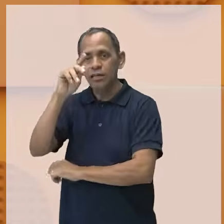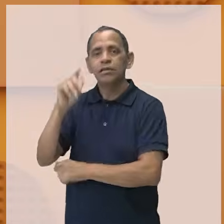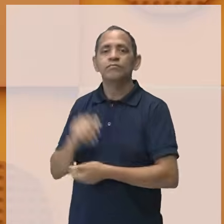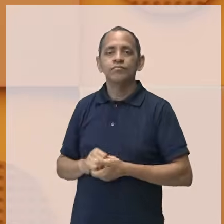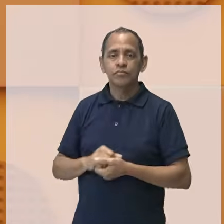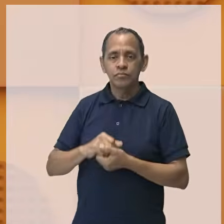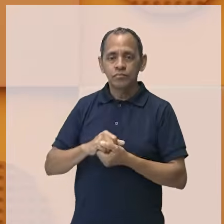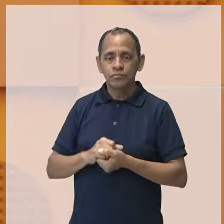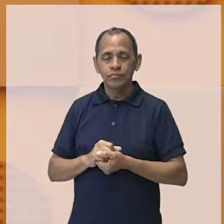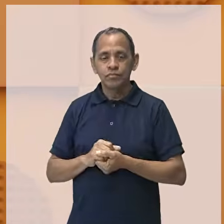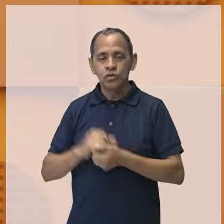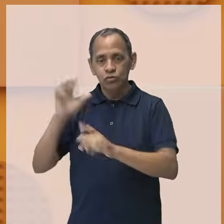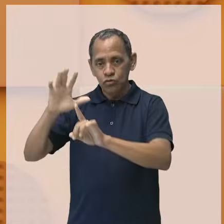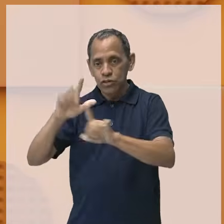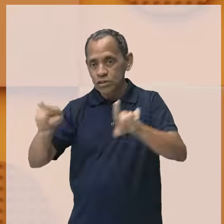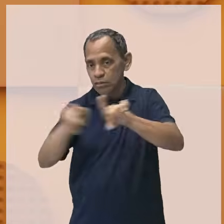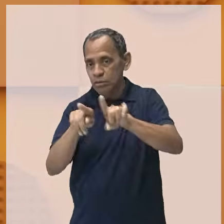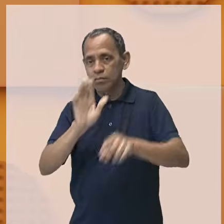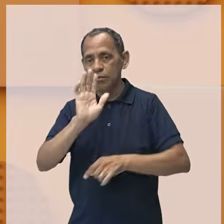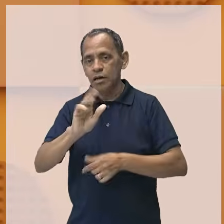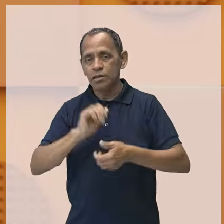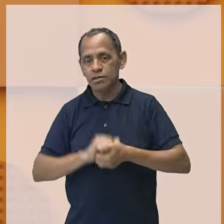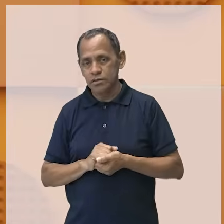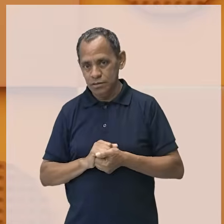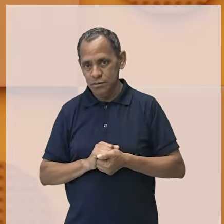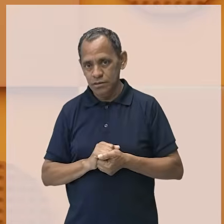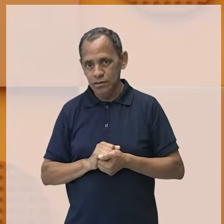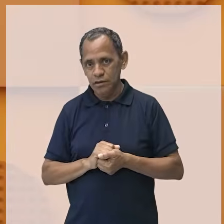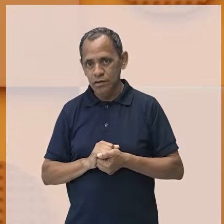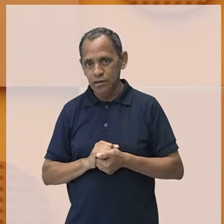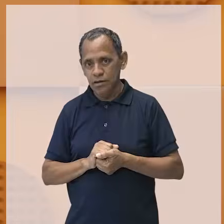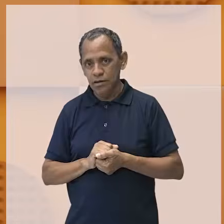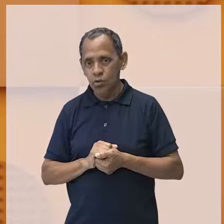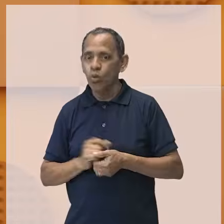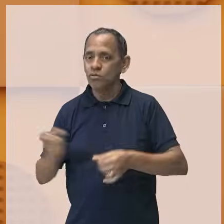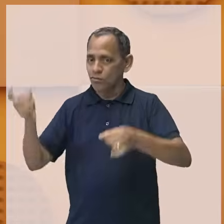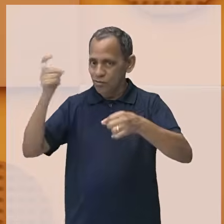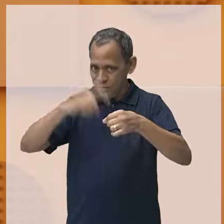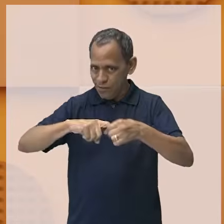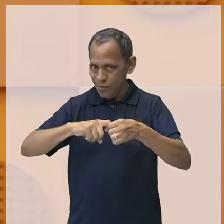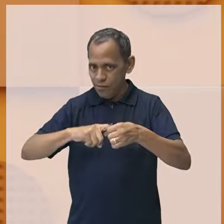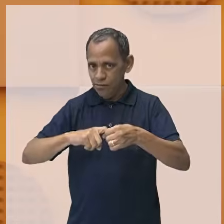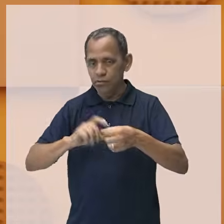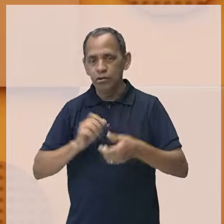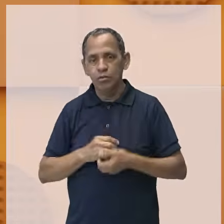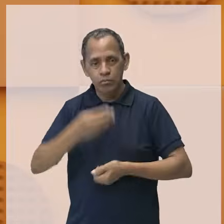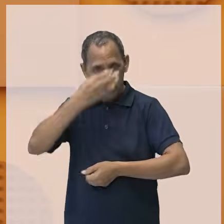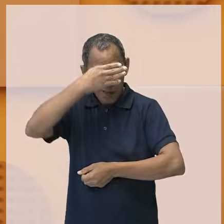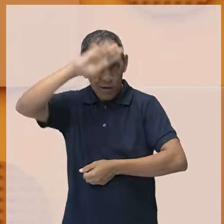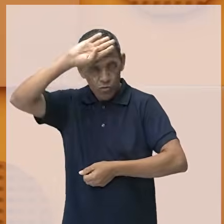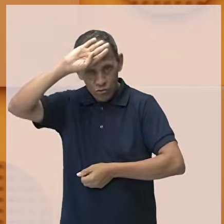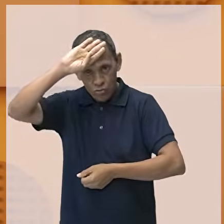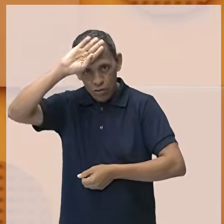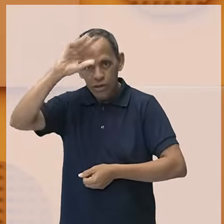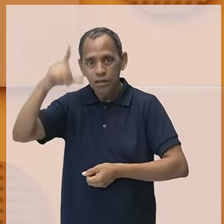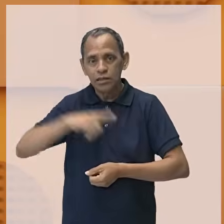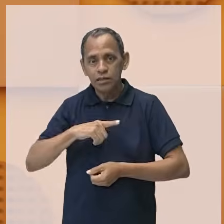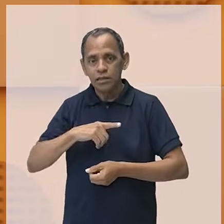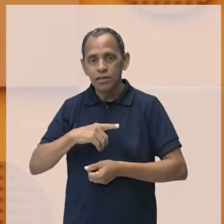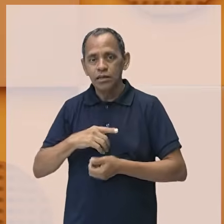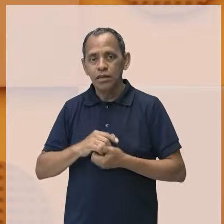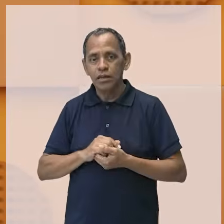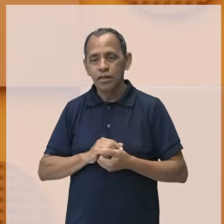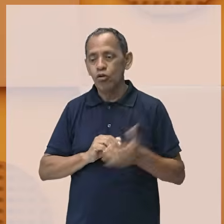fazer história, ele queria modificar as suas áreas, certo? A área de influência. Só que, né, quando